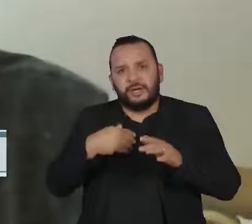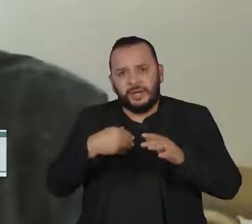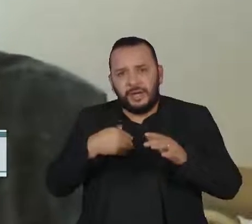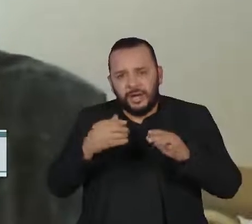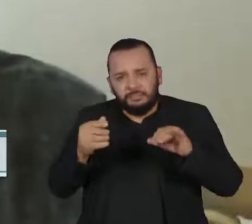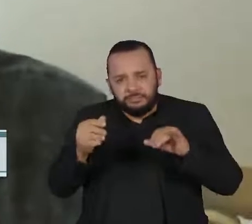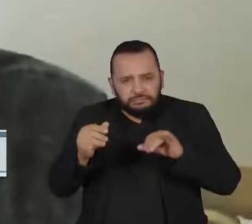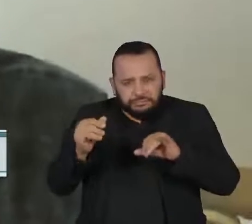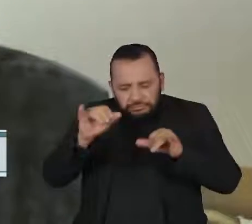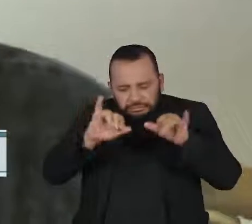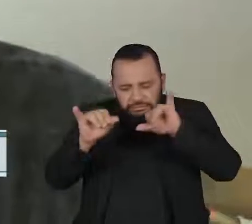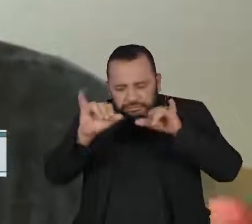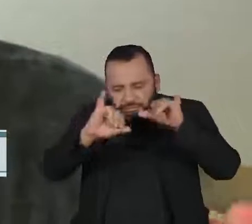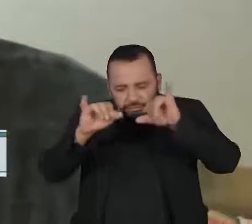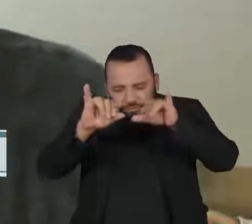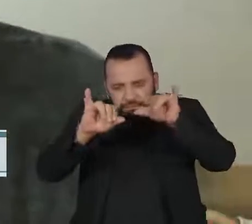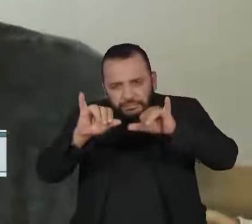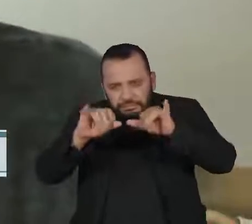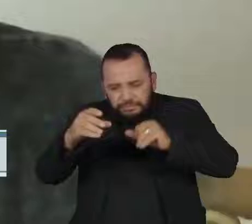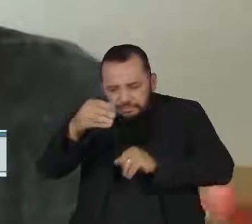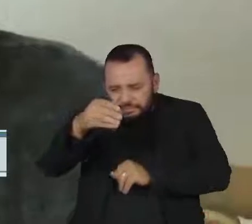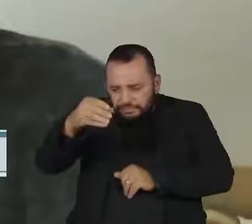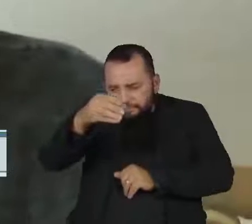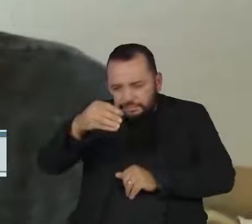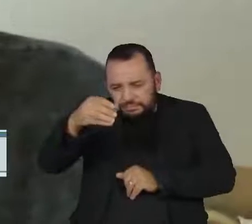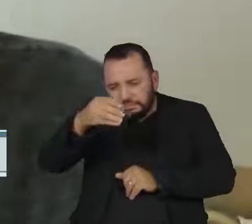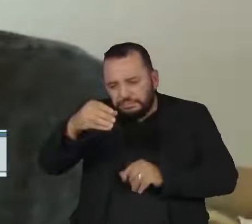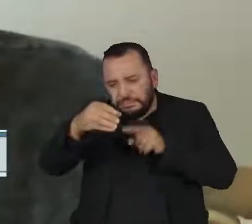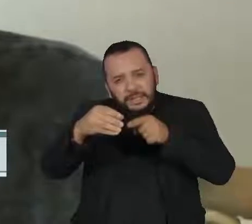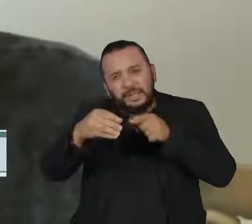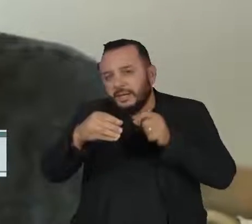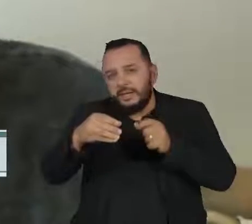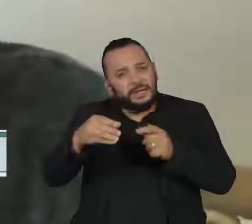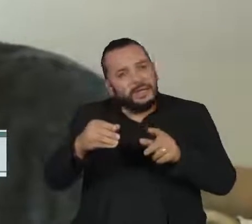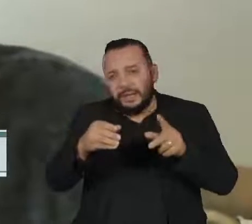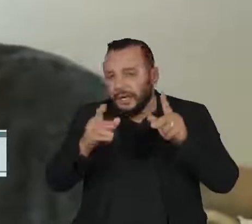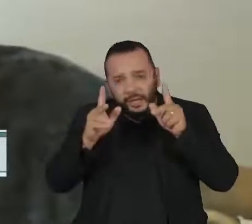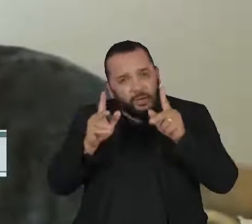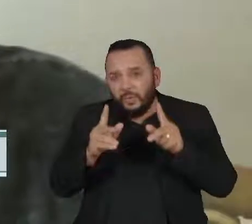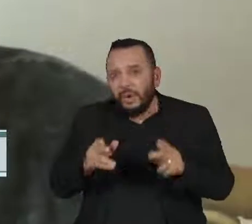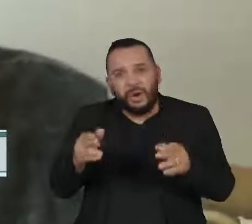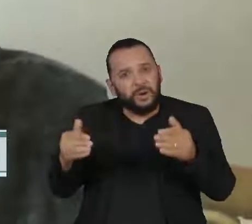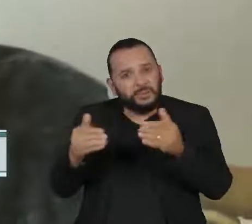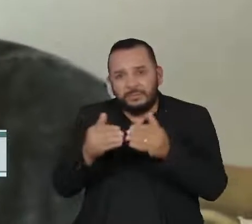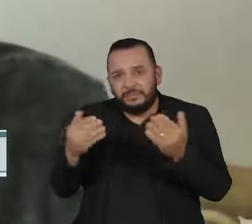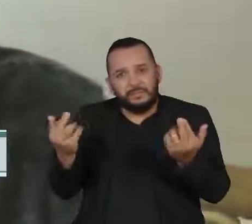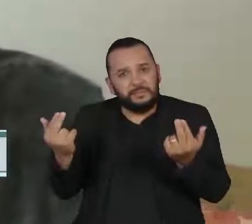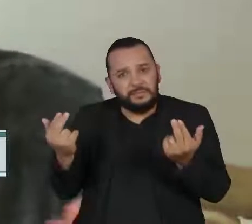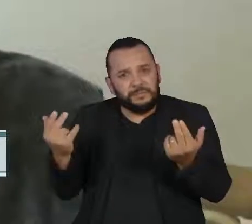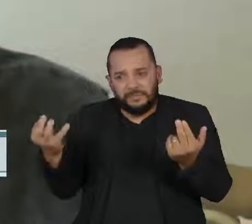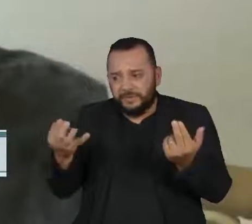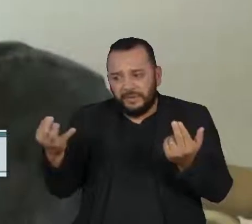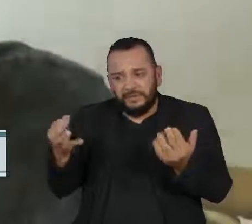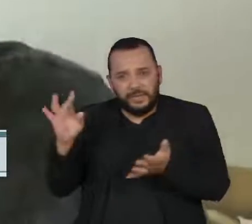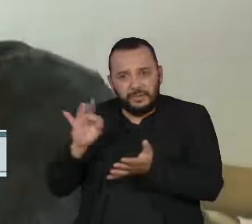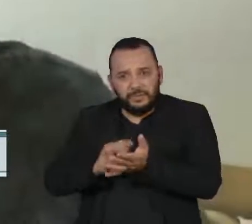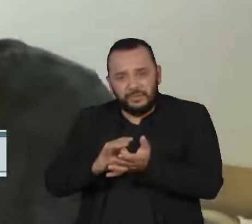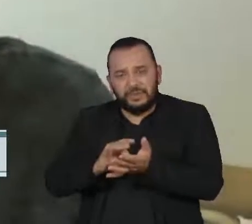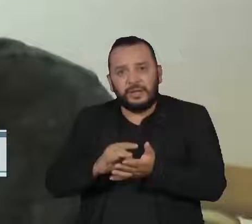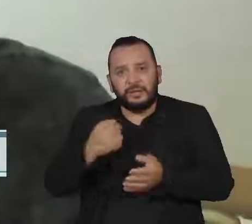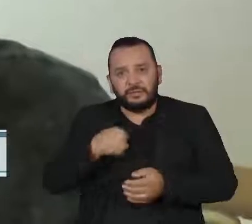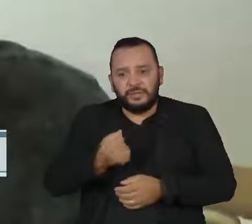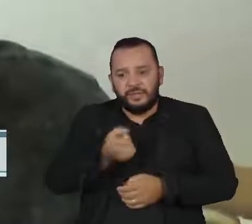biodisponibilidade ou bioequivalência, é equivalente, portanto, ao do original, ou seja, que ele é absorvido,